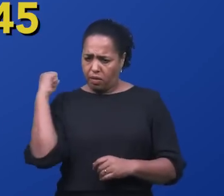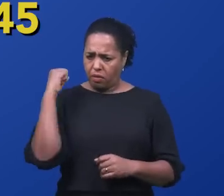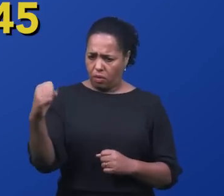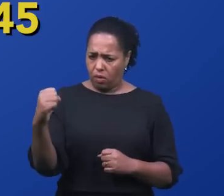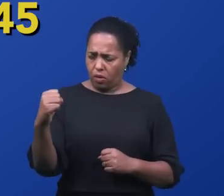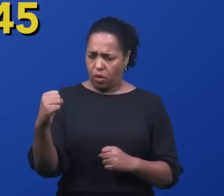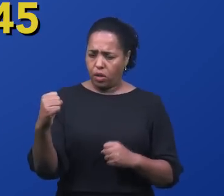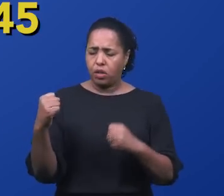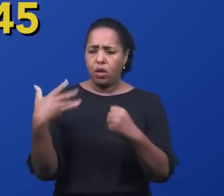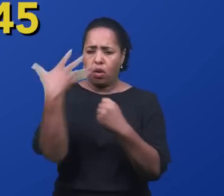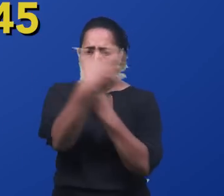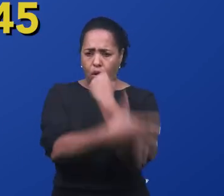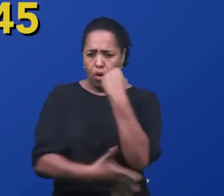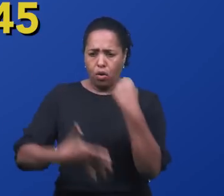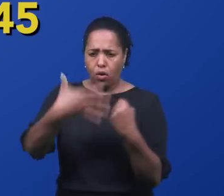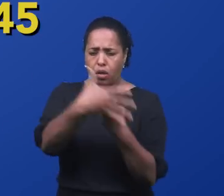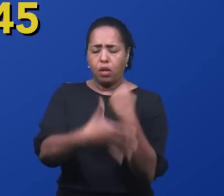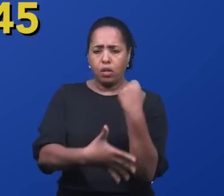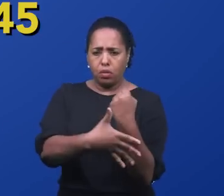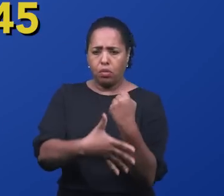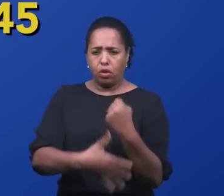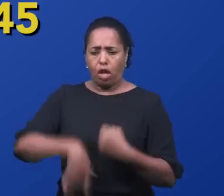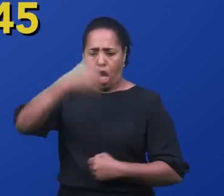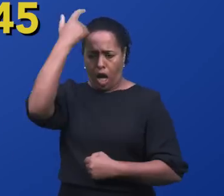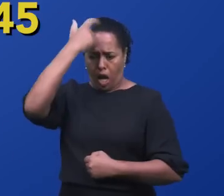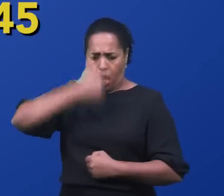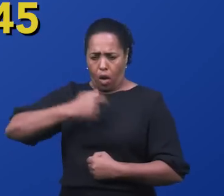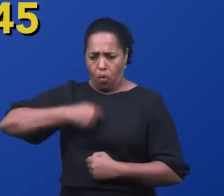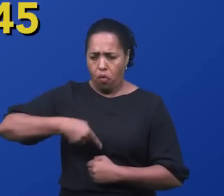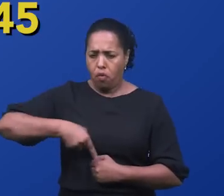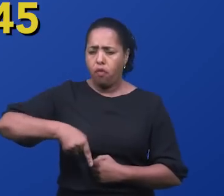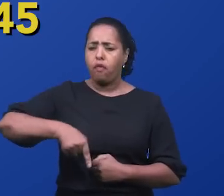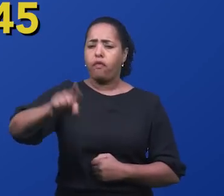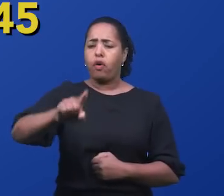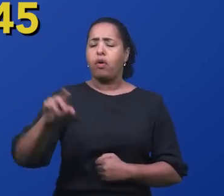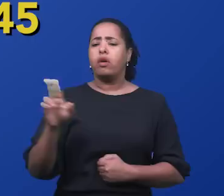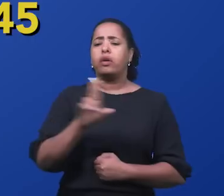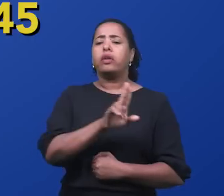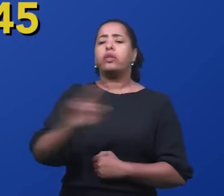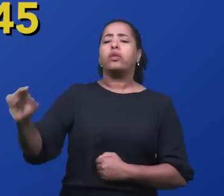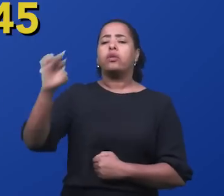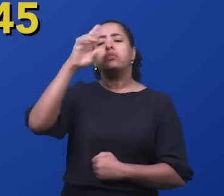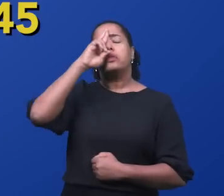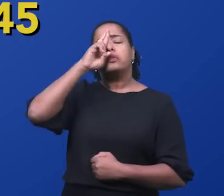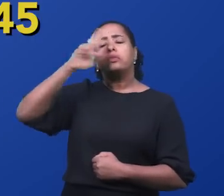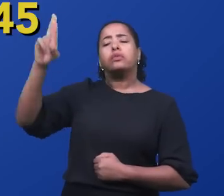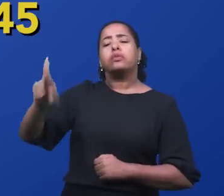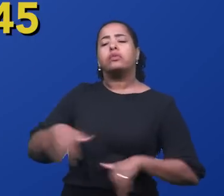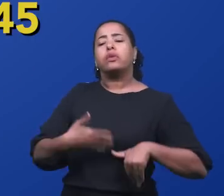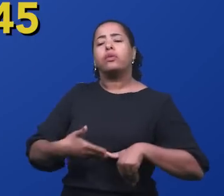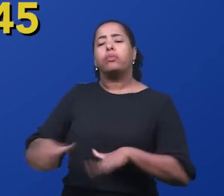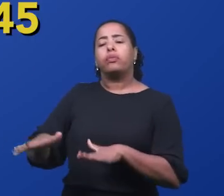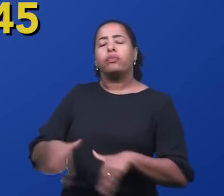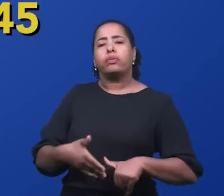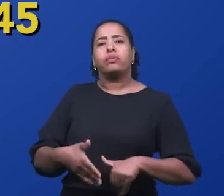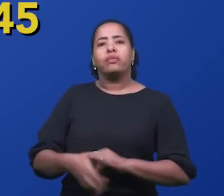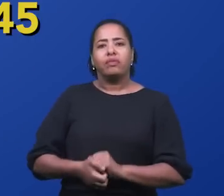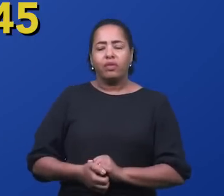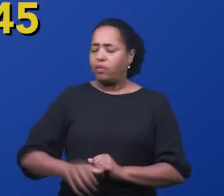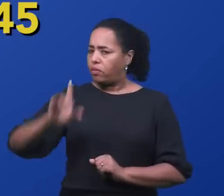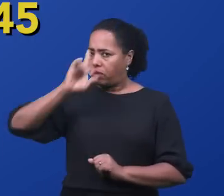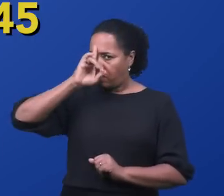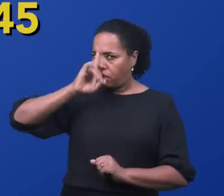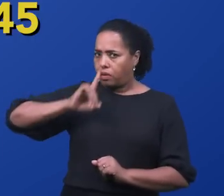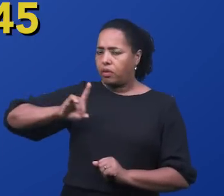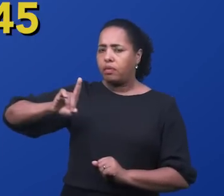com lança, e com escudo, porém eu venho a ti em nome do Senhor dos